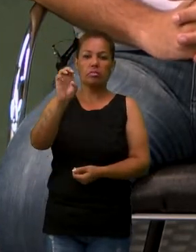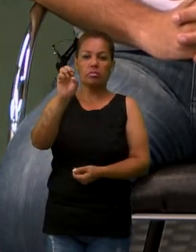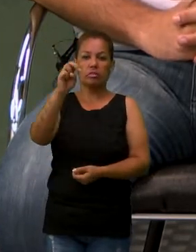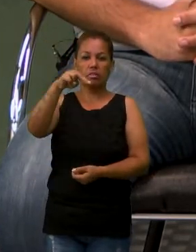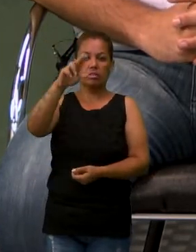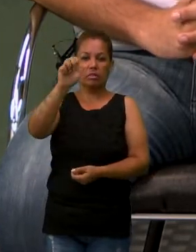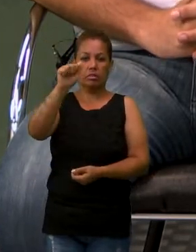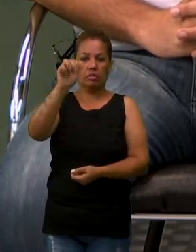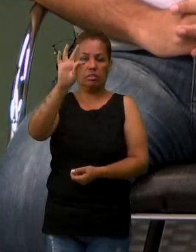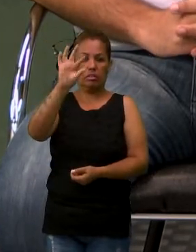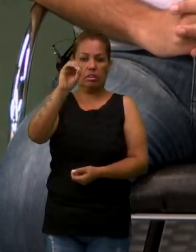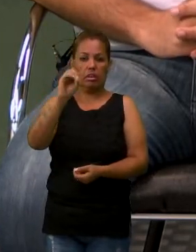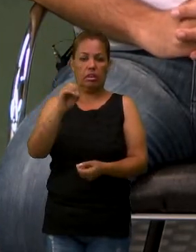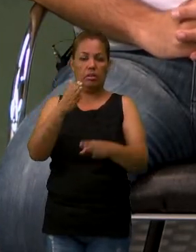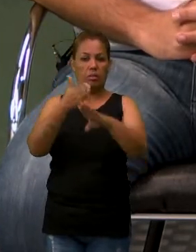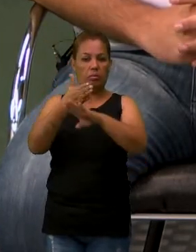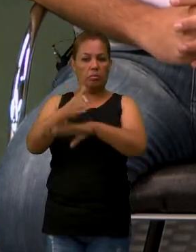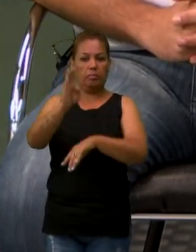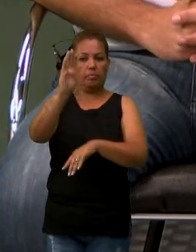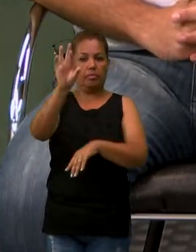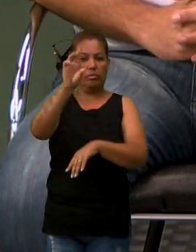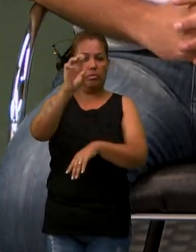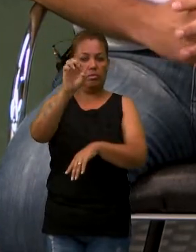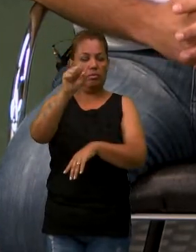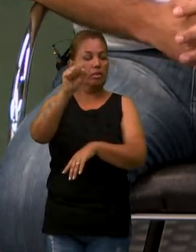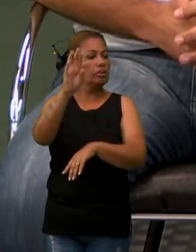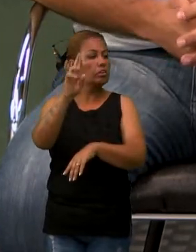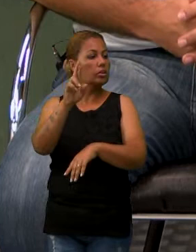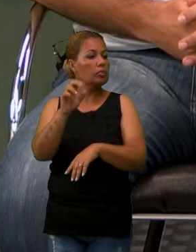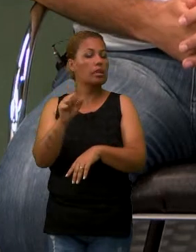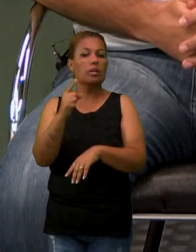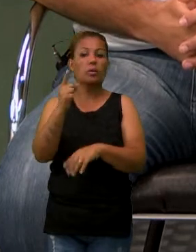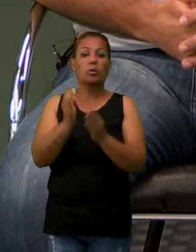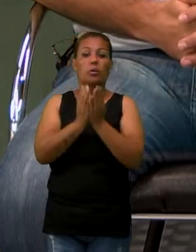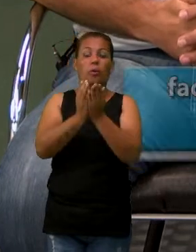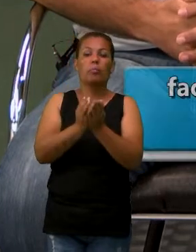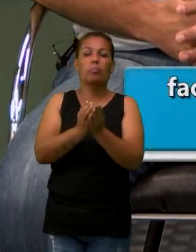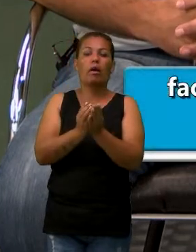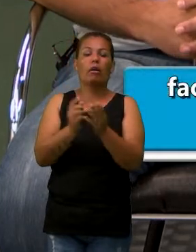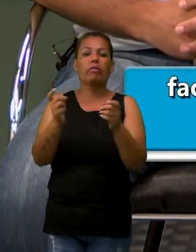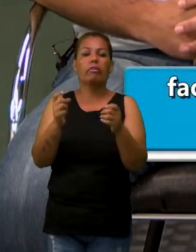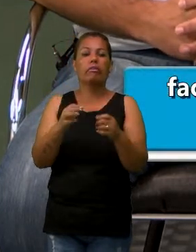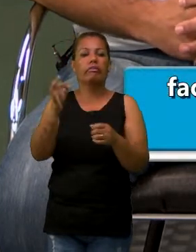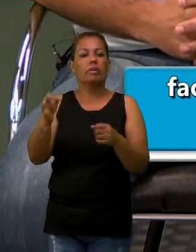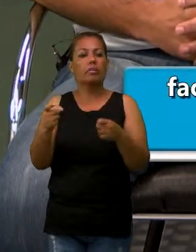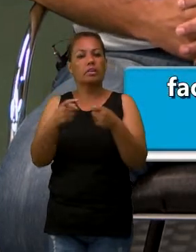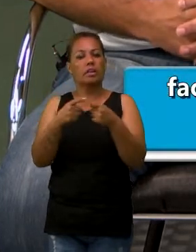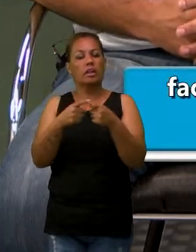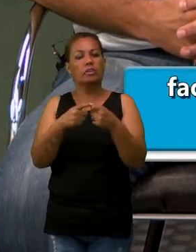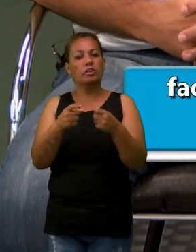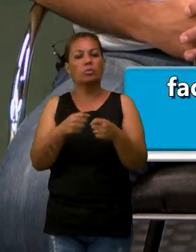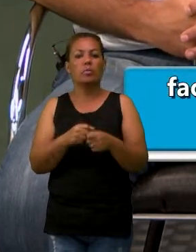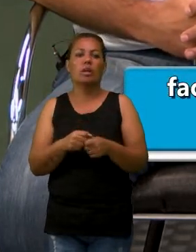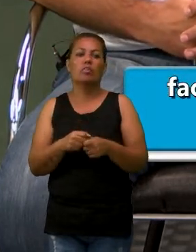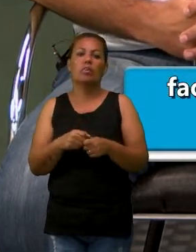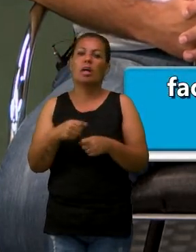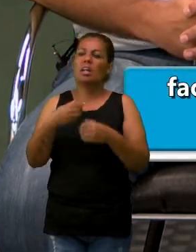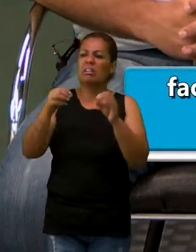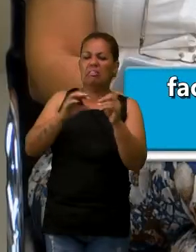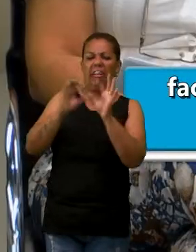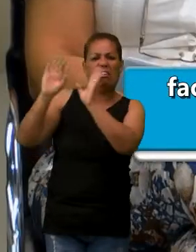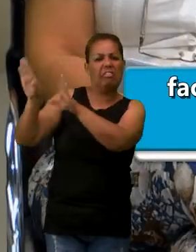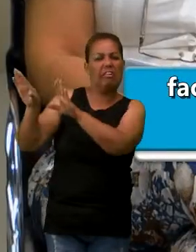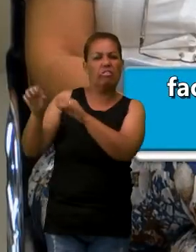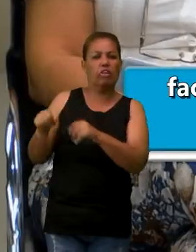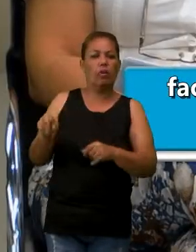participar e tudo e eles o renato na verdade um barco ainda dele e deixa o barco pra gente utilizar entende